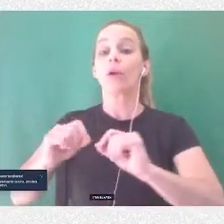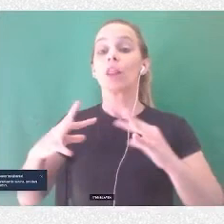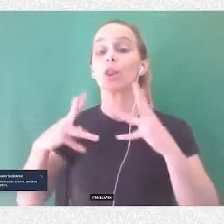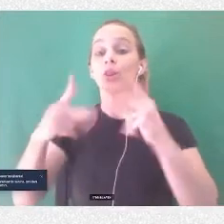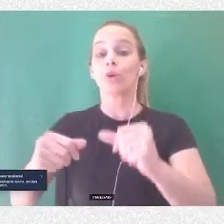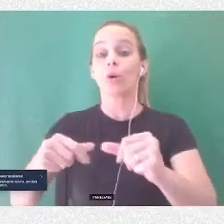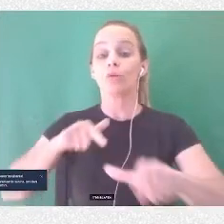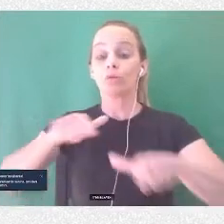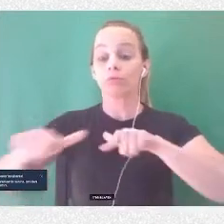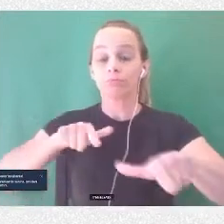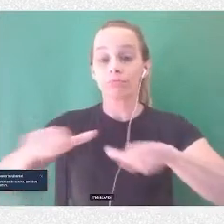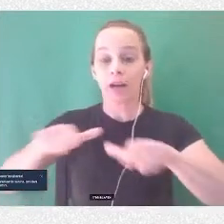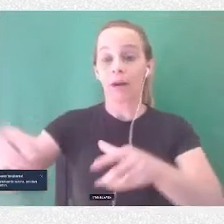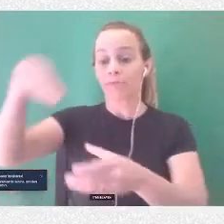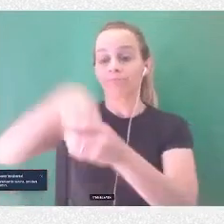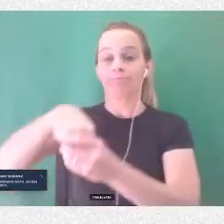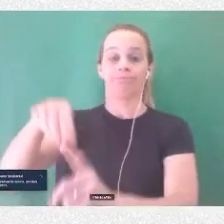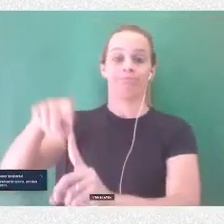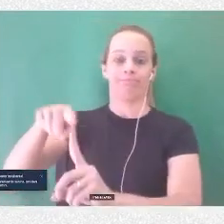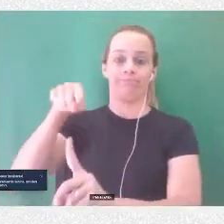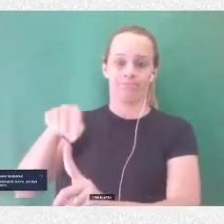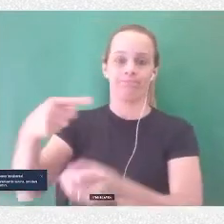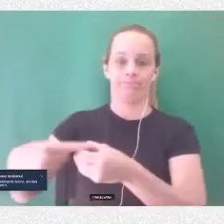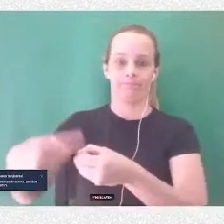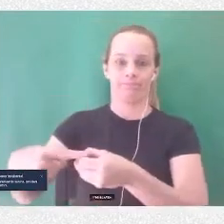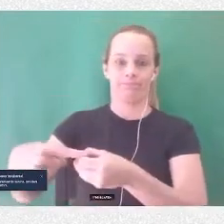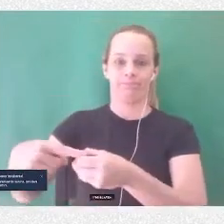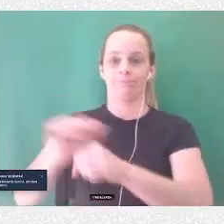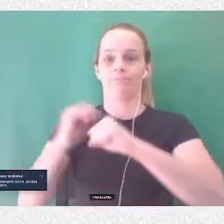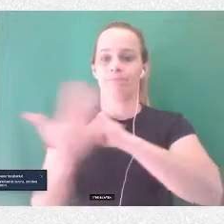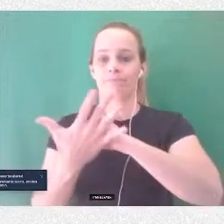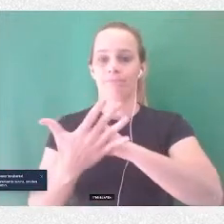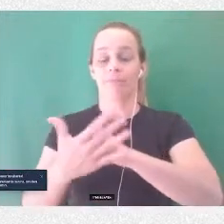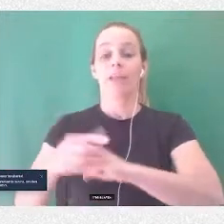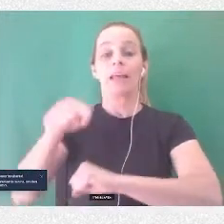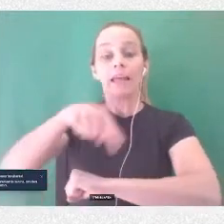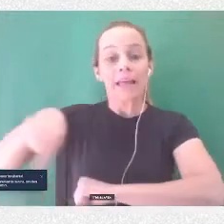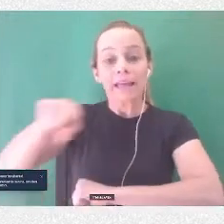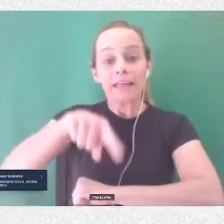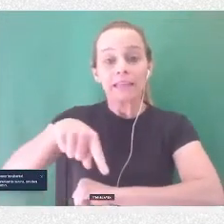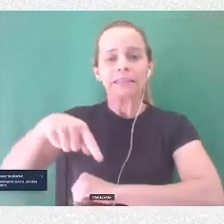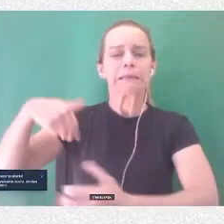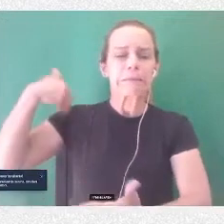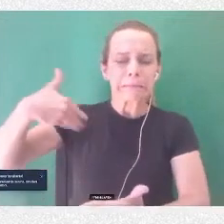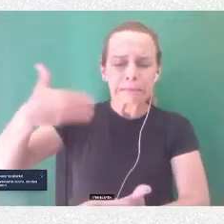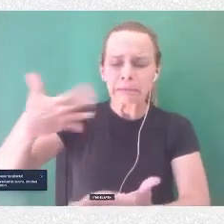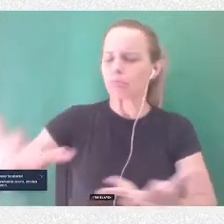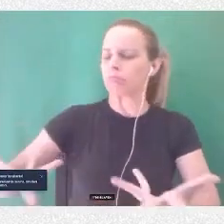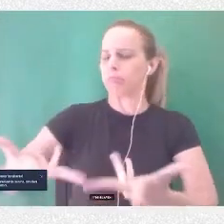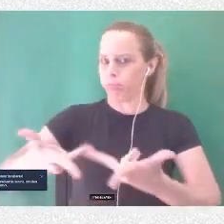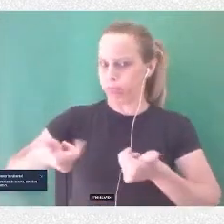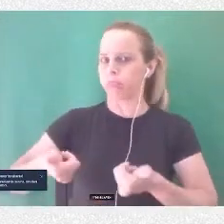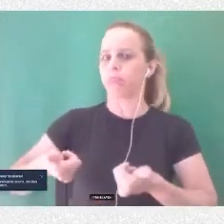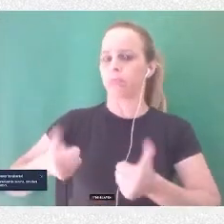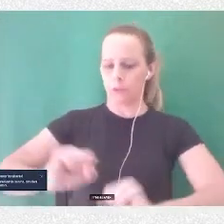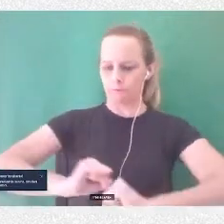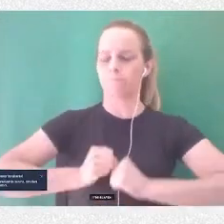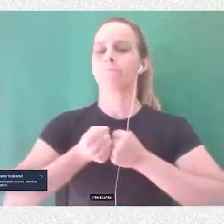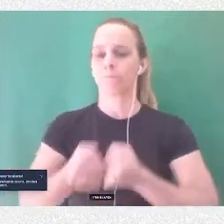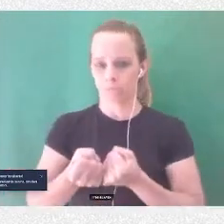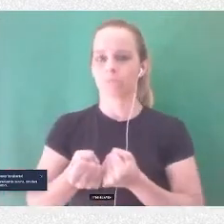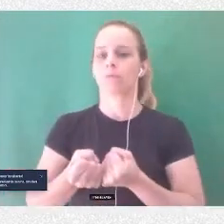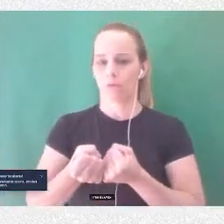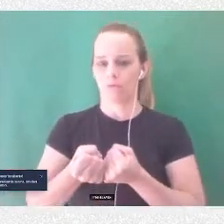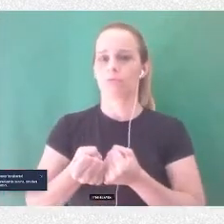aqui no nosso município em relação à pandemia, que vem sendo feito com muita excelência e muita dedicação por todos